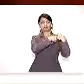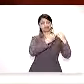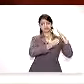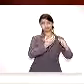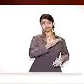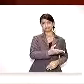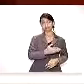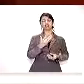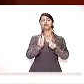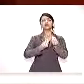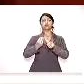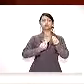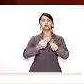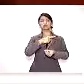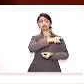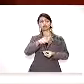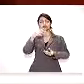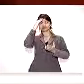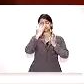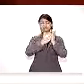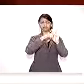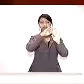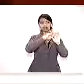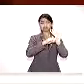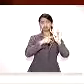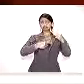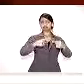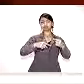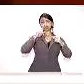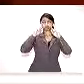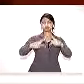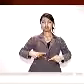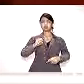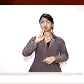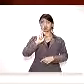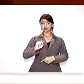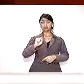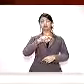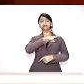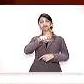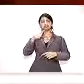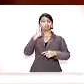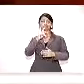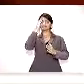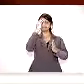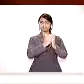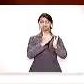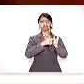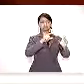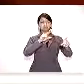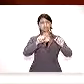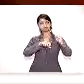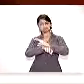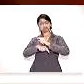realizados através da política humaniza SUS por intermédio do acolhimento a e classificação de